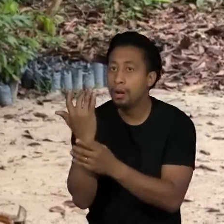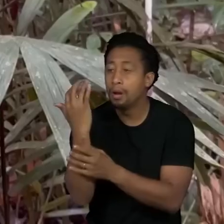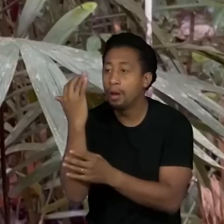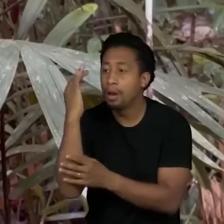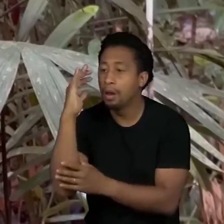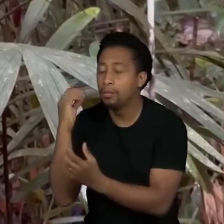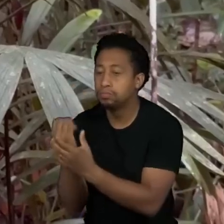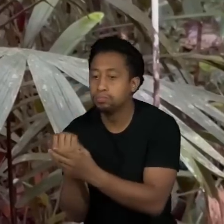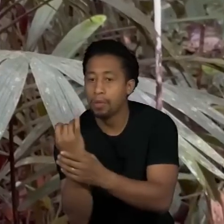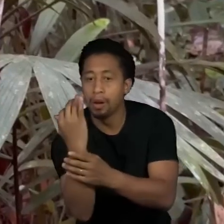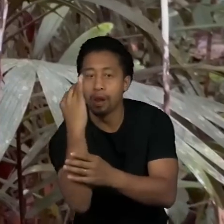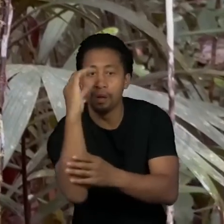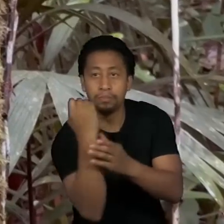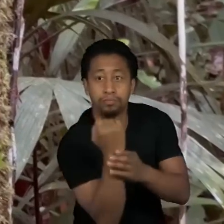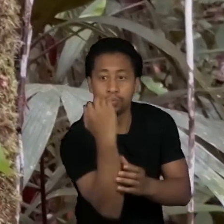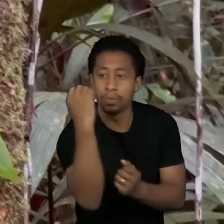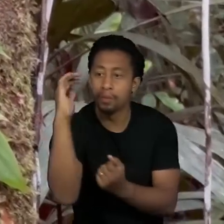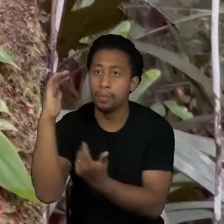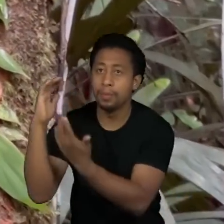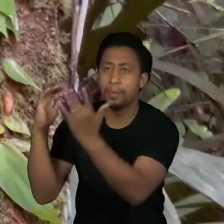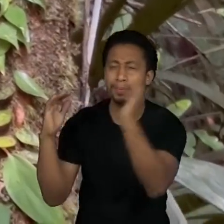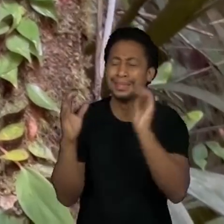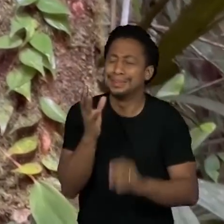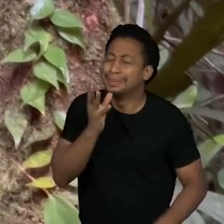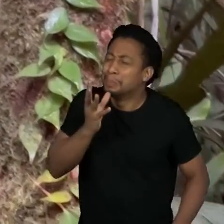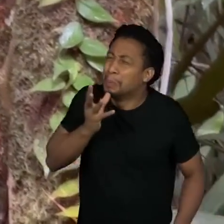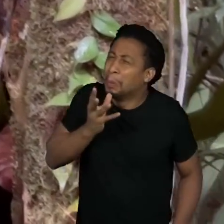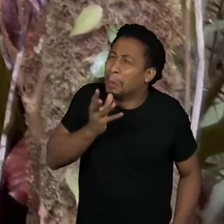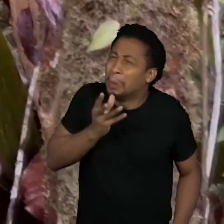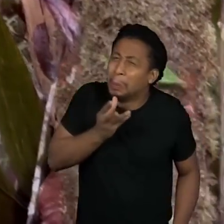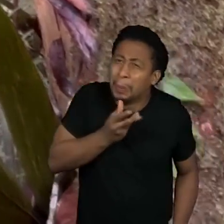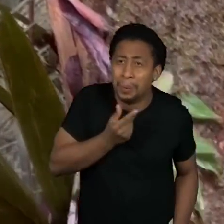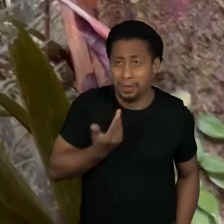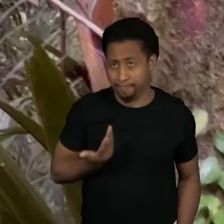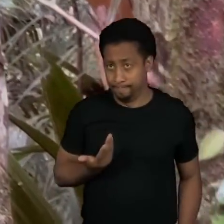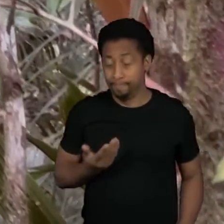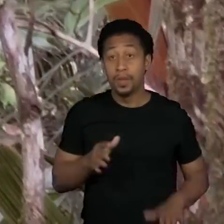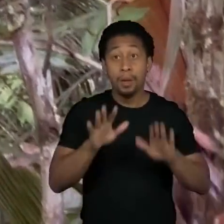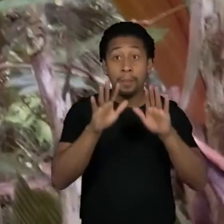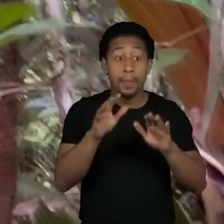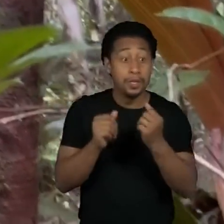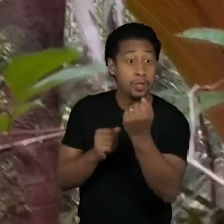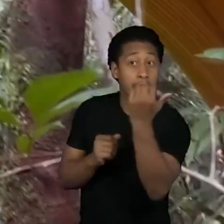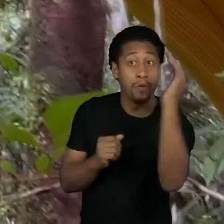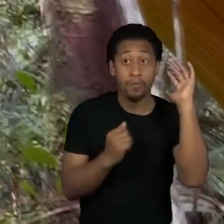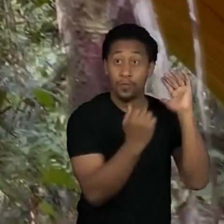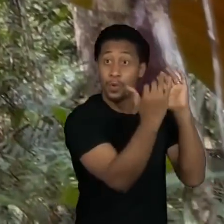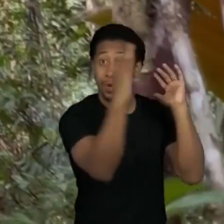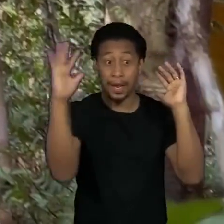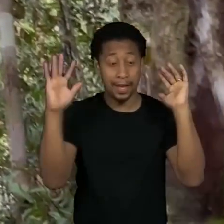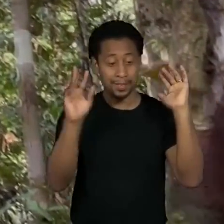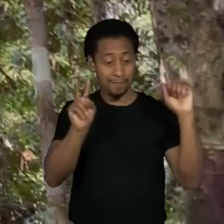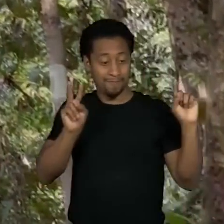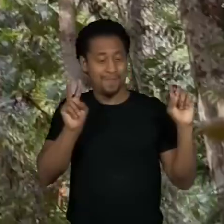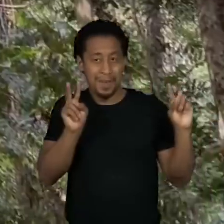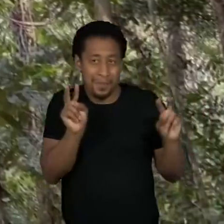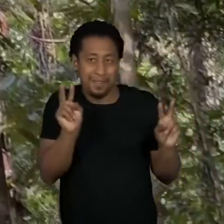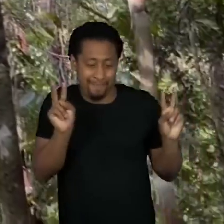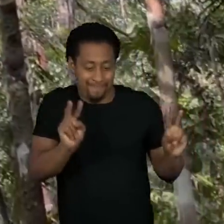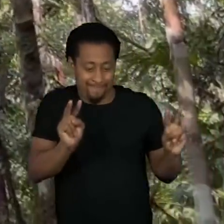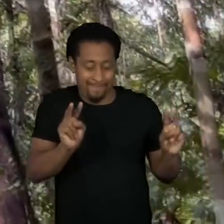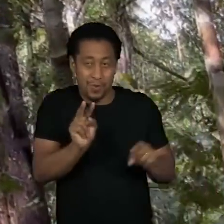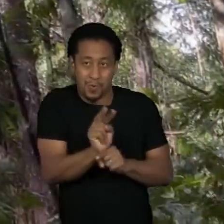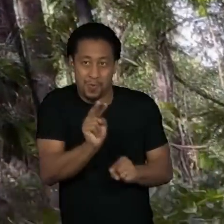intacta, mas o valor dos fragmentos de floresta intacta aumenta quando estão cercados